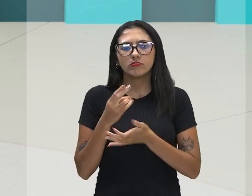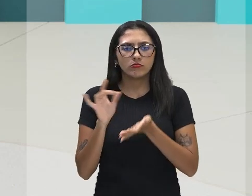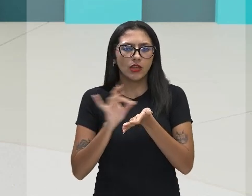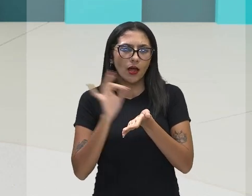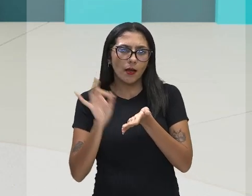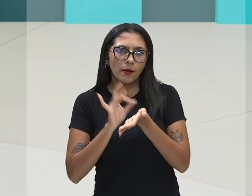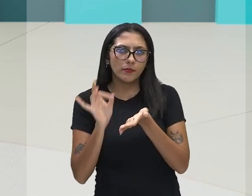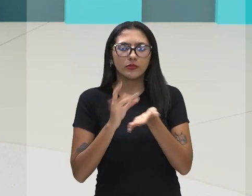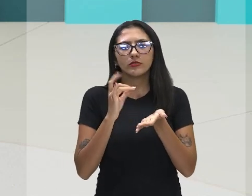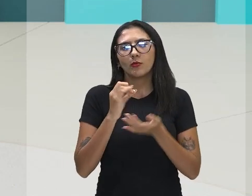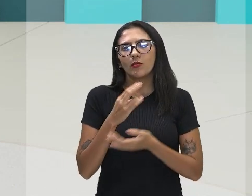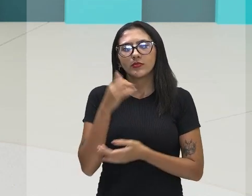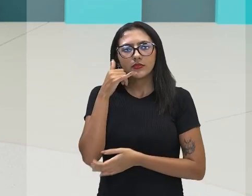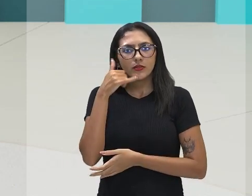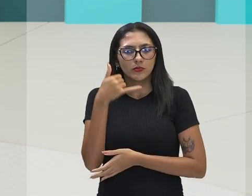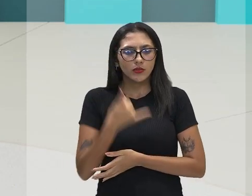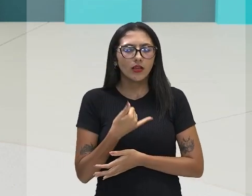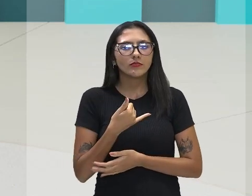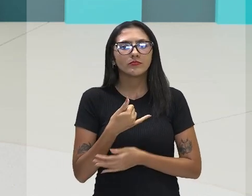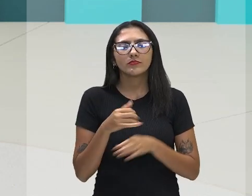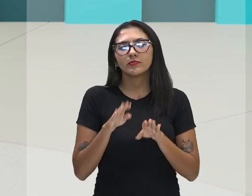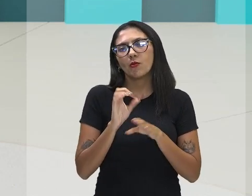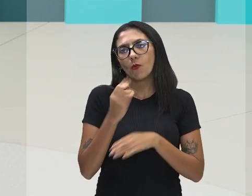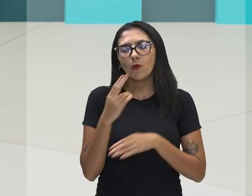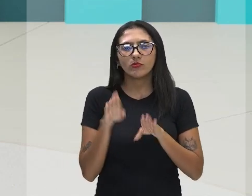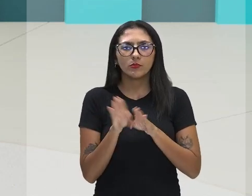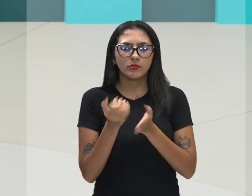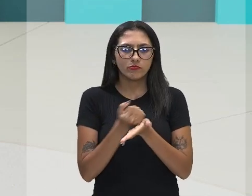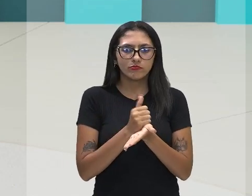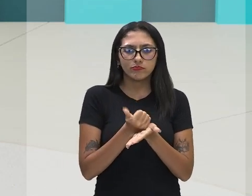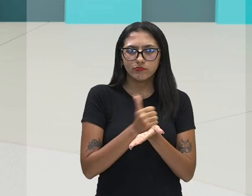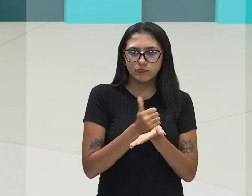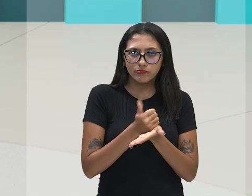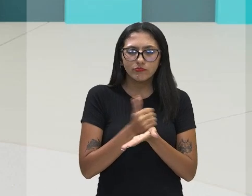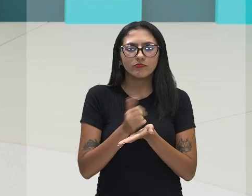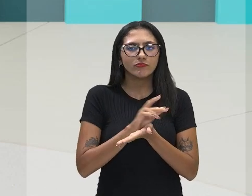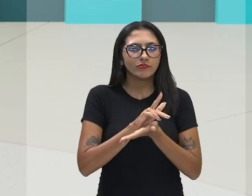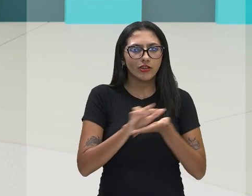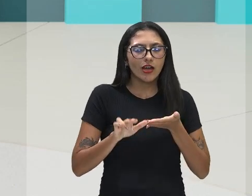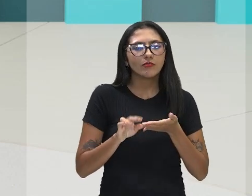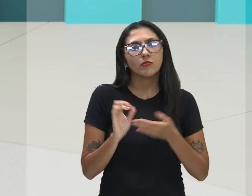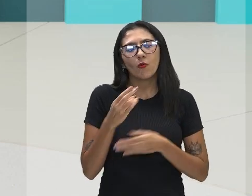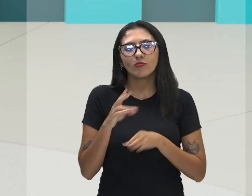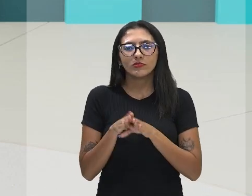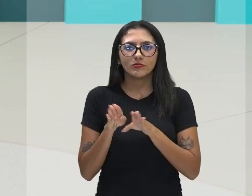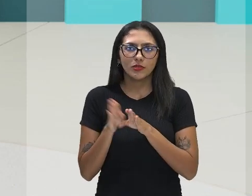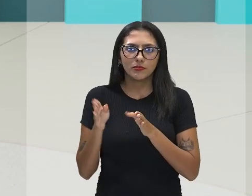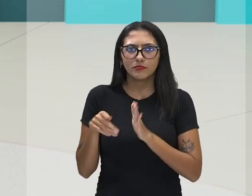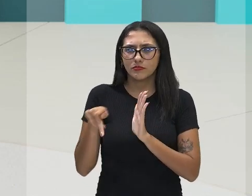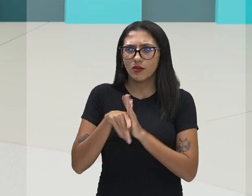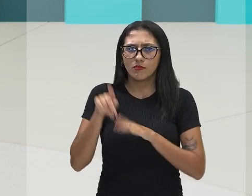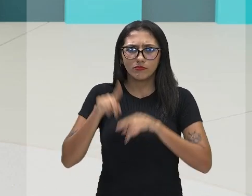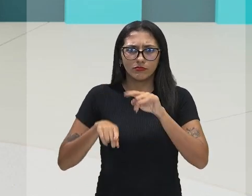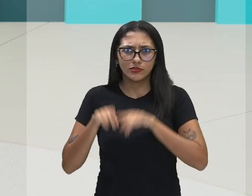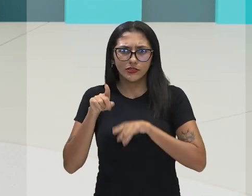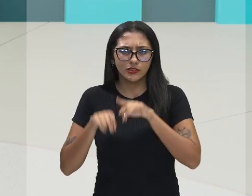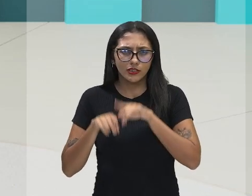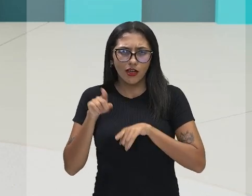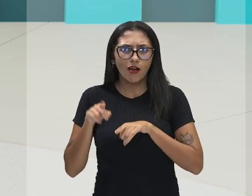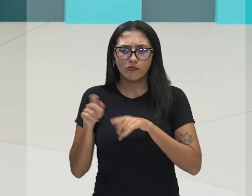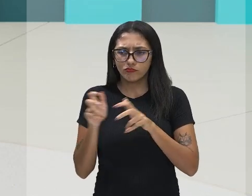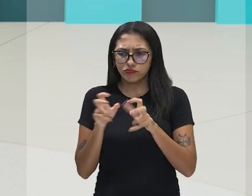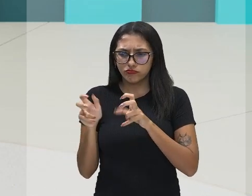celulares, ou as máquinas de fliperama, ou os consoles, que são os aparelhos de videogame mesmo, né? Aqueles que ficam parados